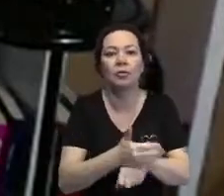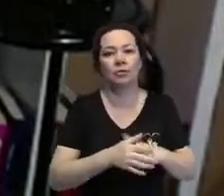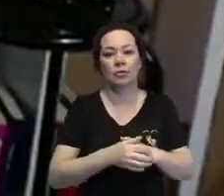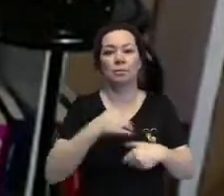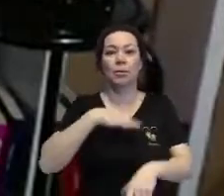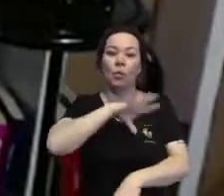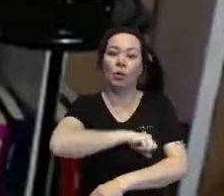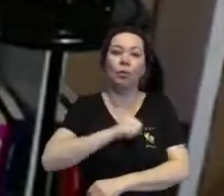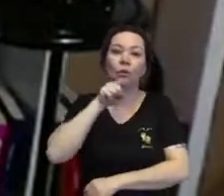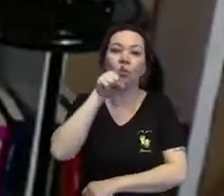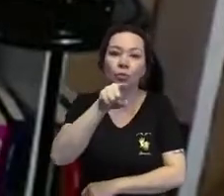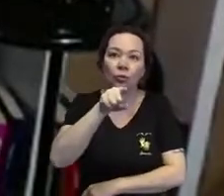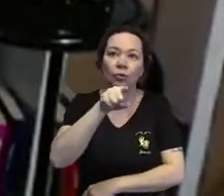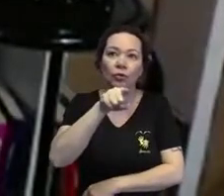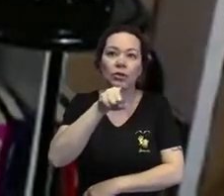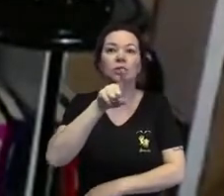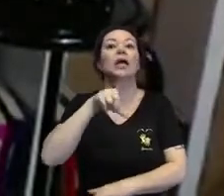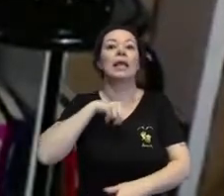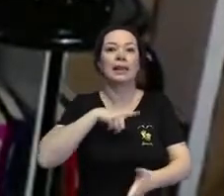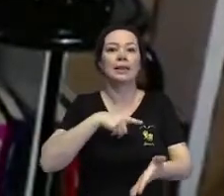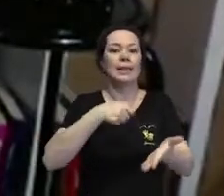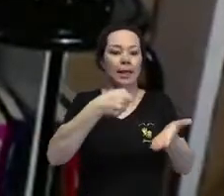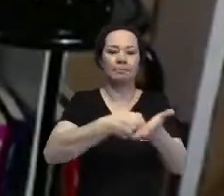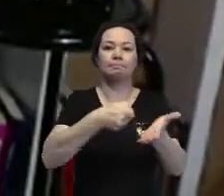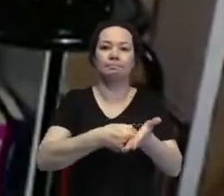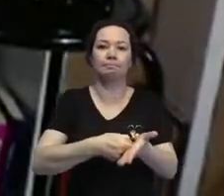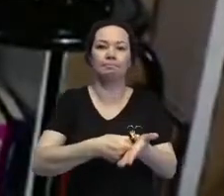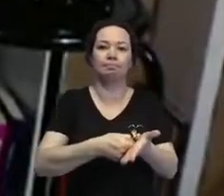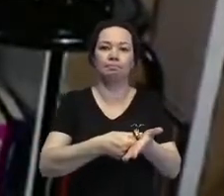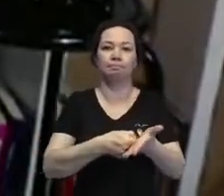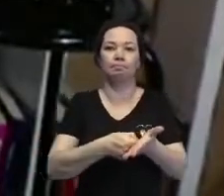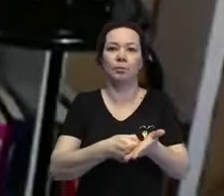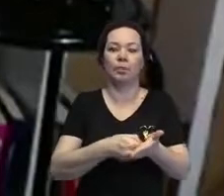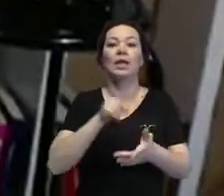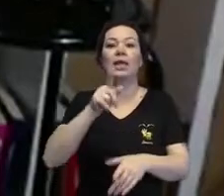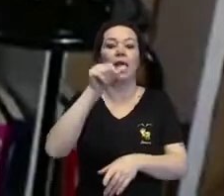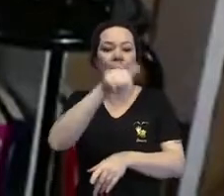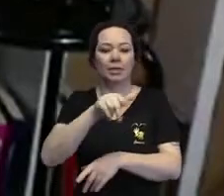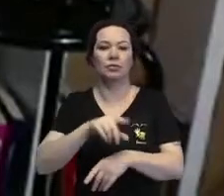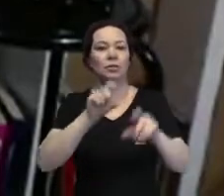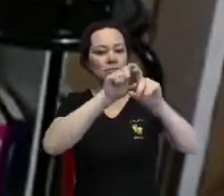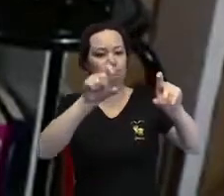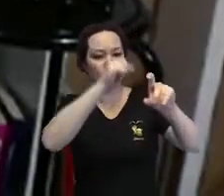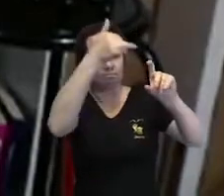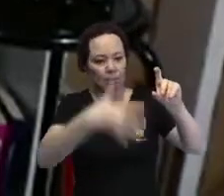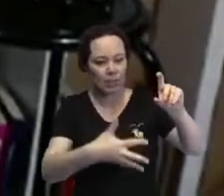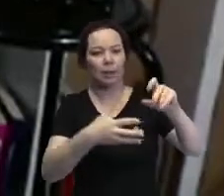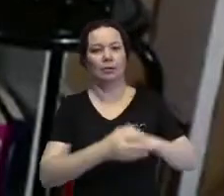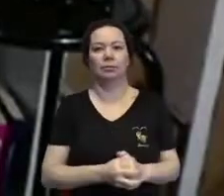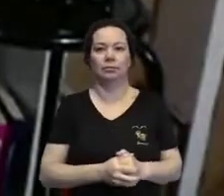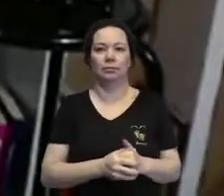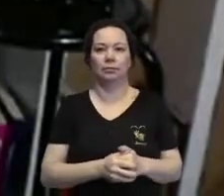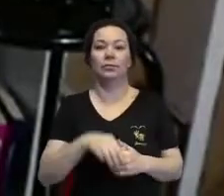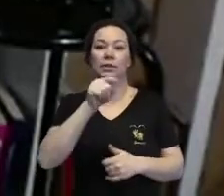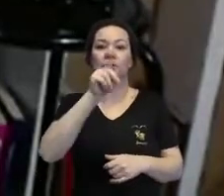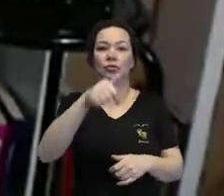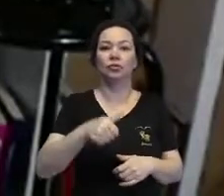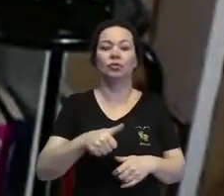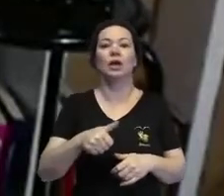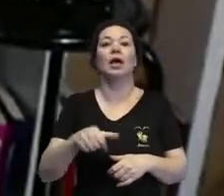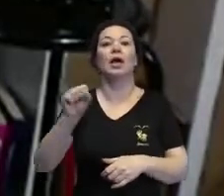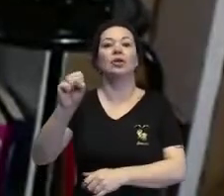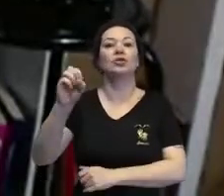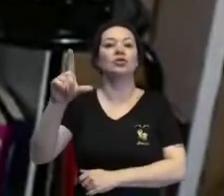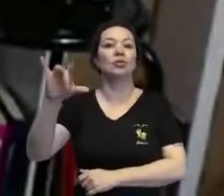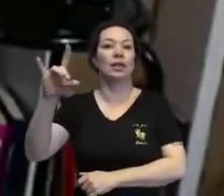meu amor por você tem uma exigência, e a exigência é esta. Isso é a solidariedade